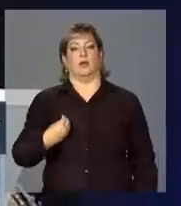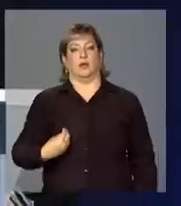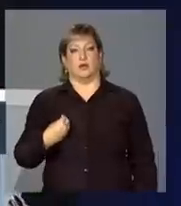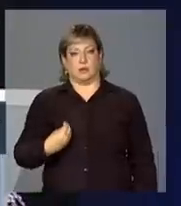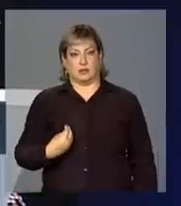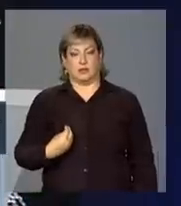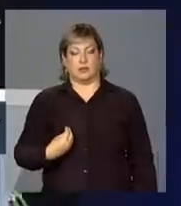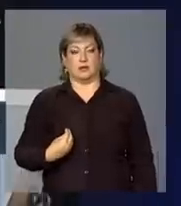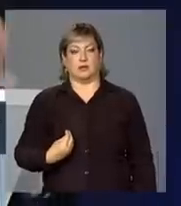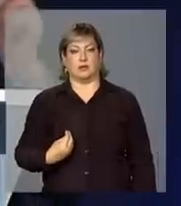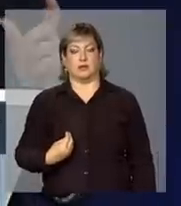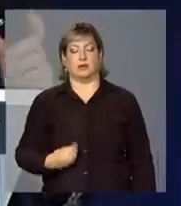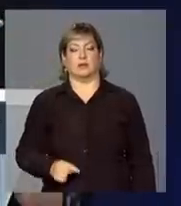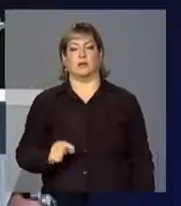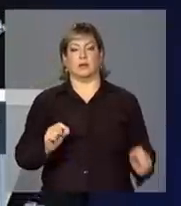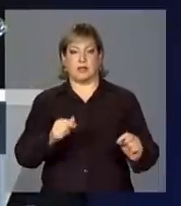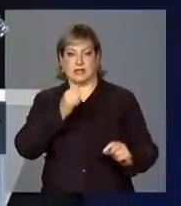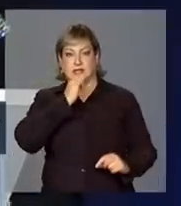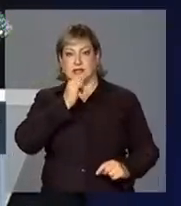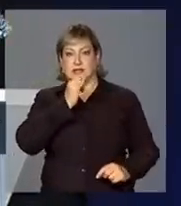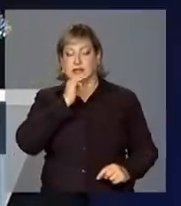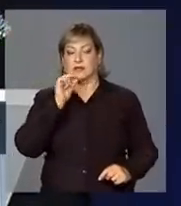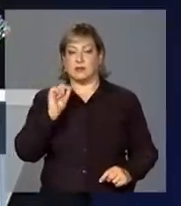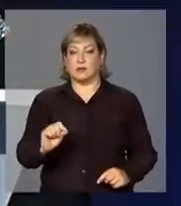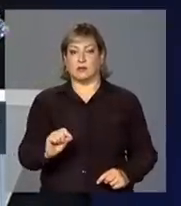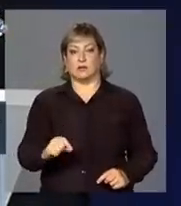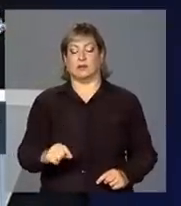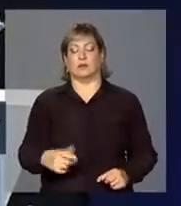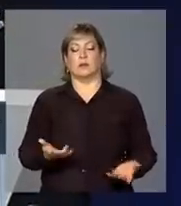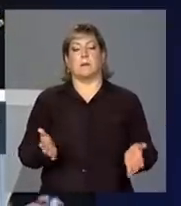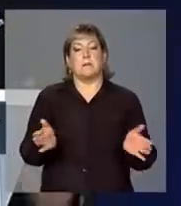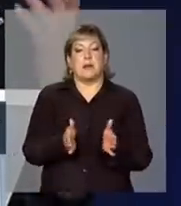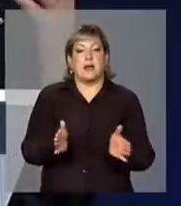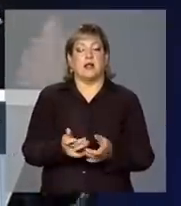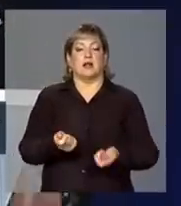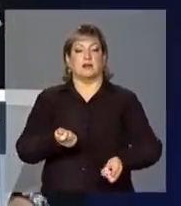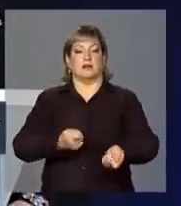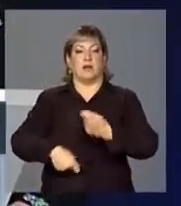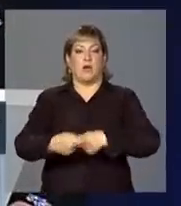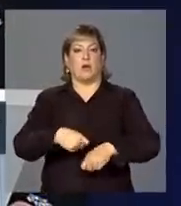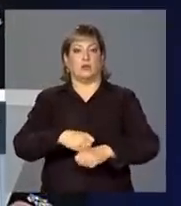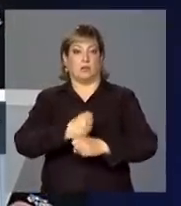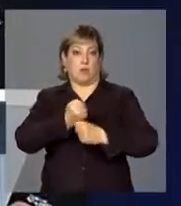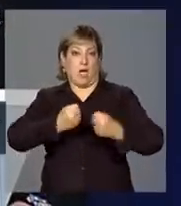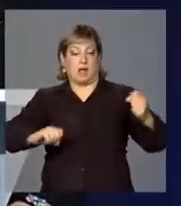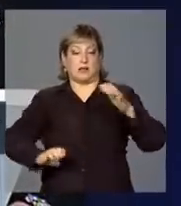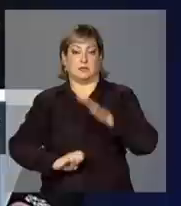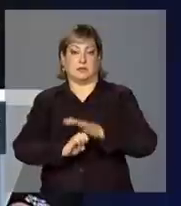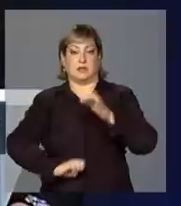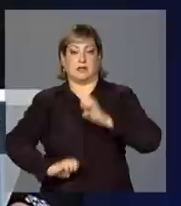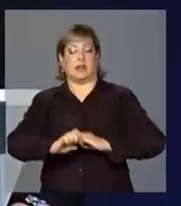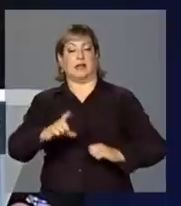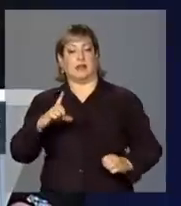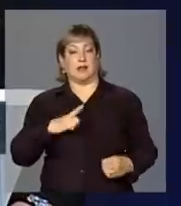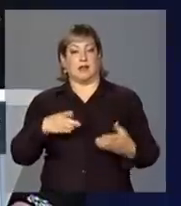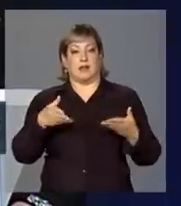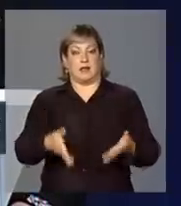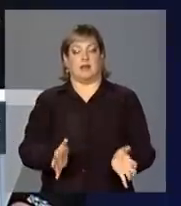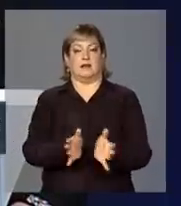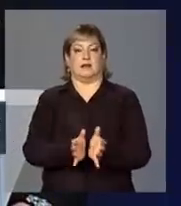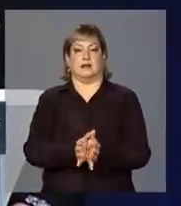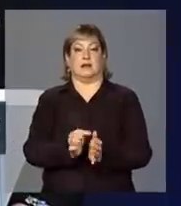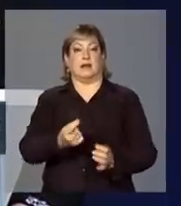Não custa insistir no caso dos pequenos negócios, dos grandes empresários que estão neste ramo.